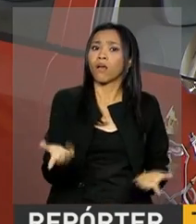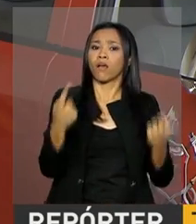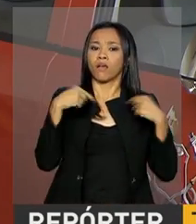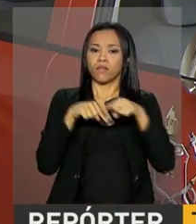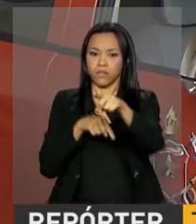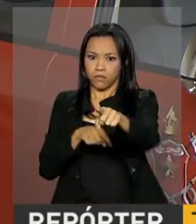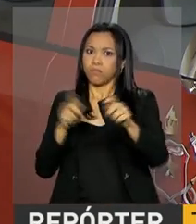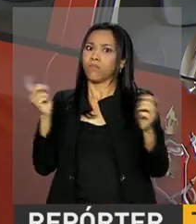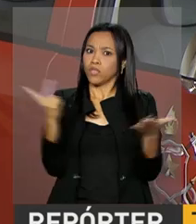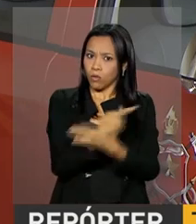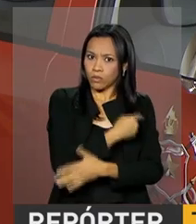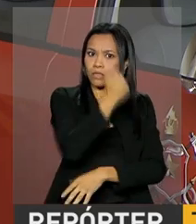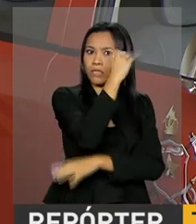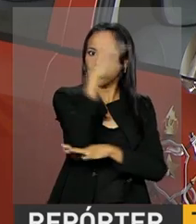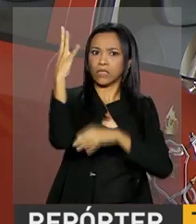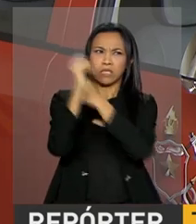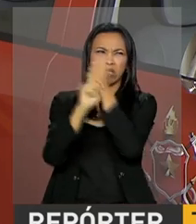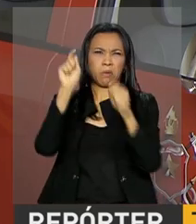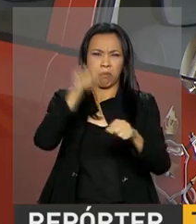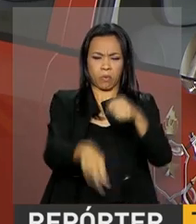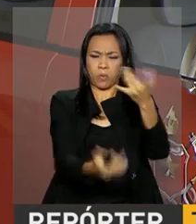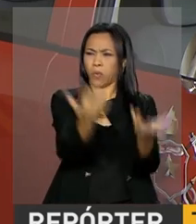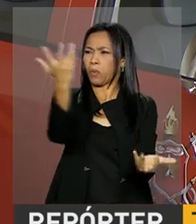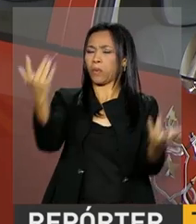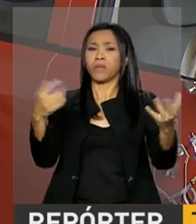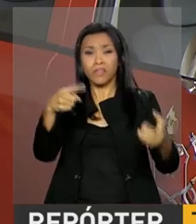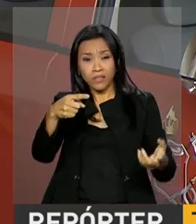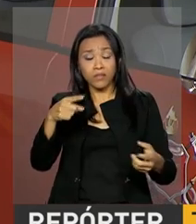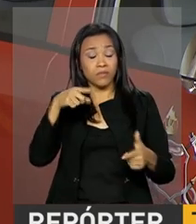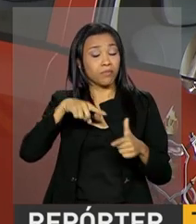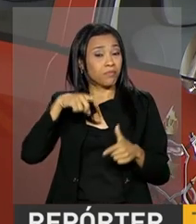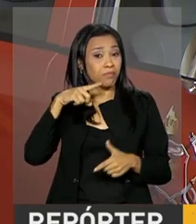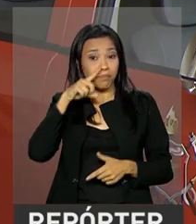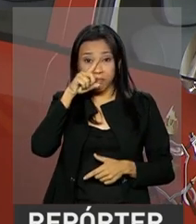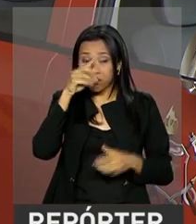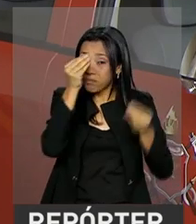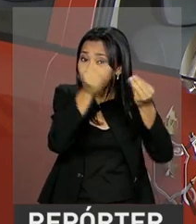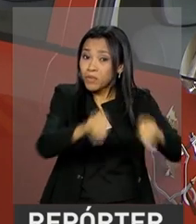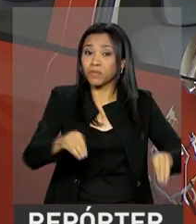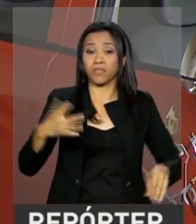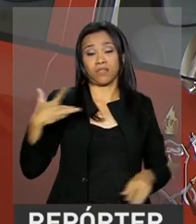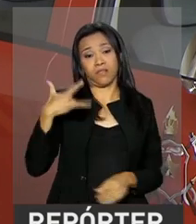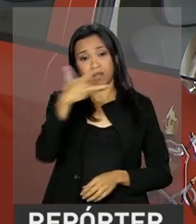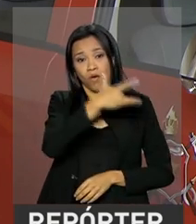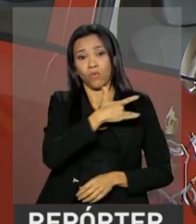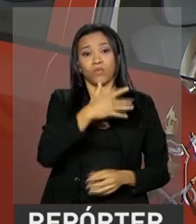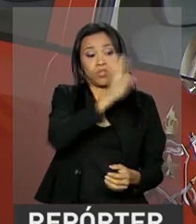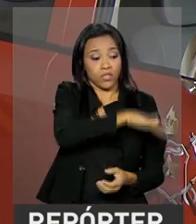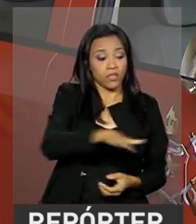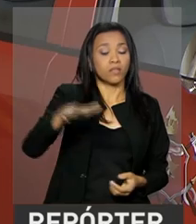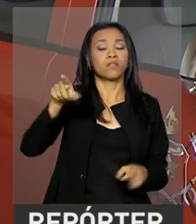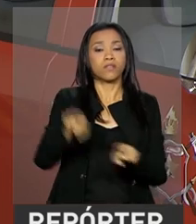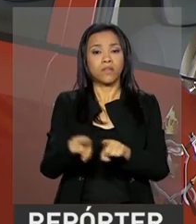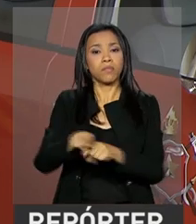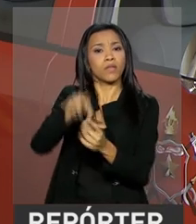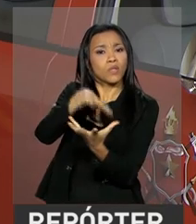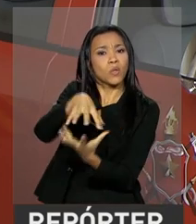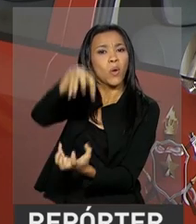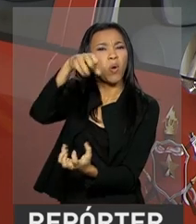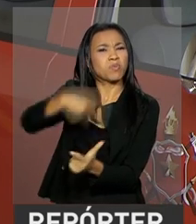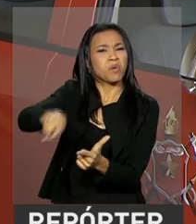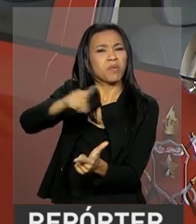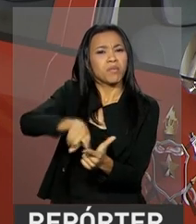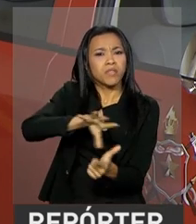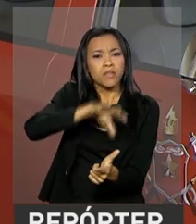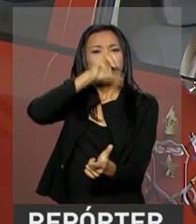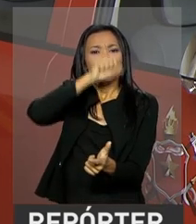sente Florestal o que prejudica a saúde e principalmente de crianças e de pessoas mais idosas com problemas respiratórios então é